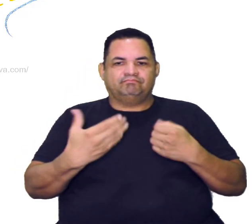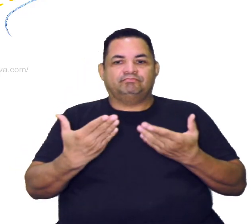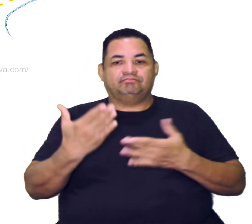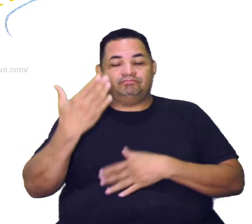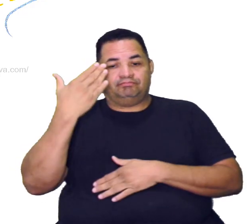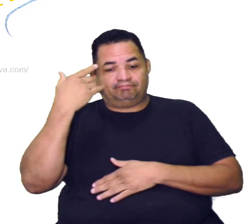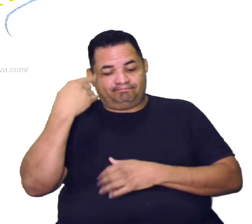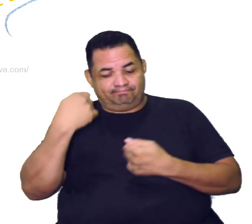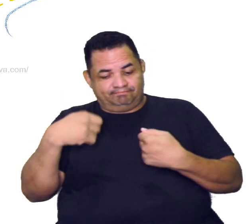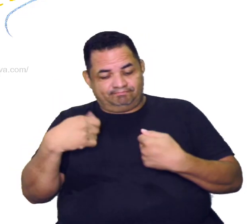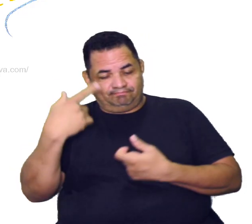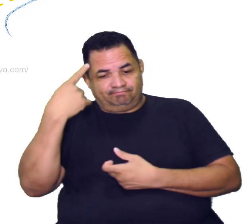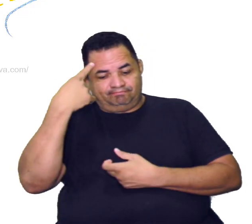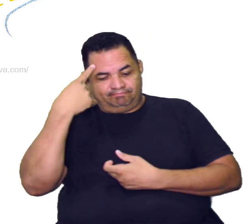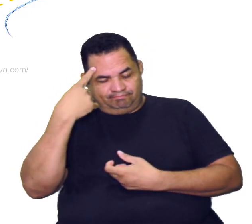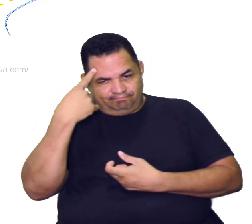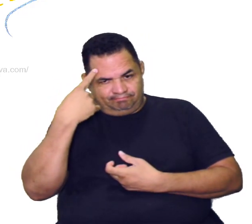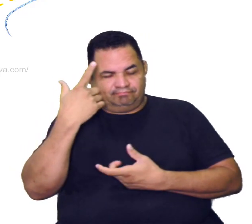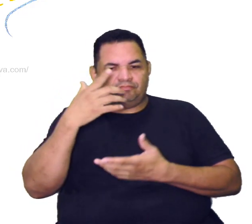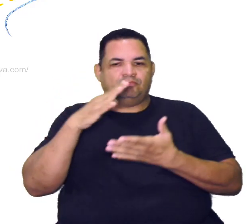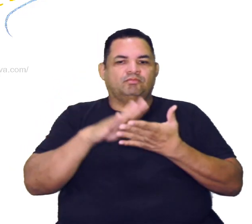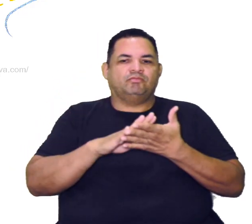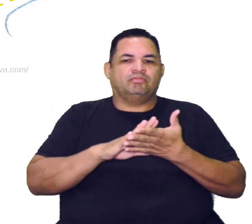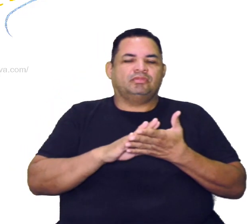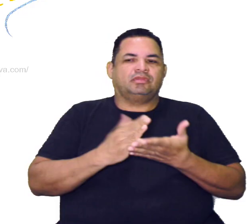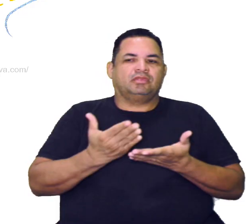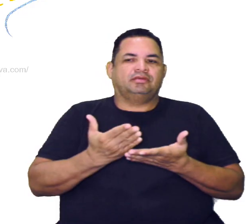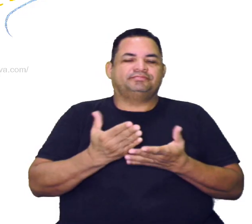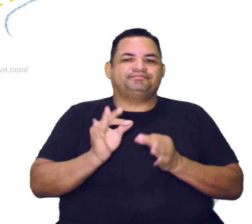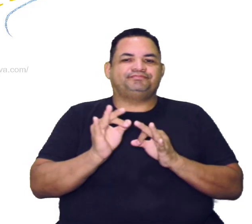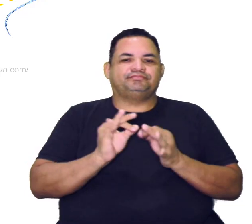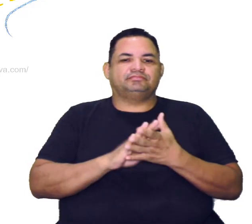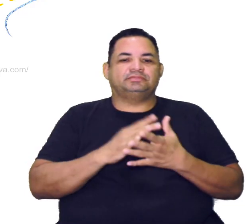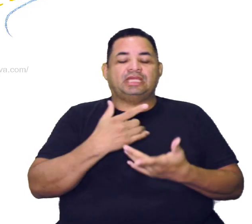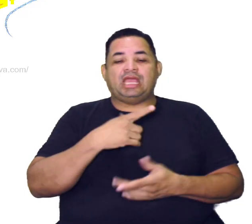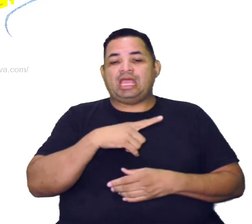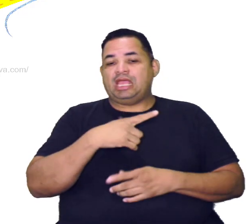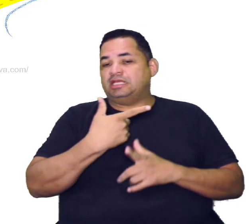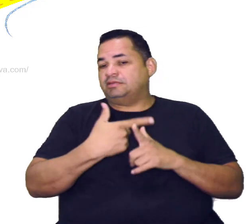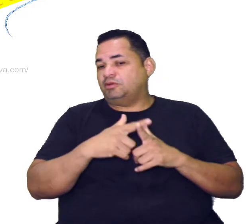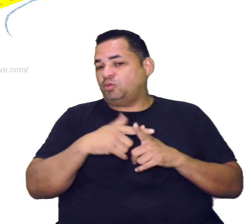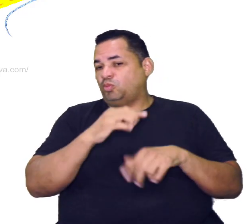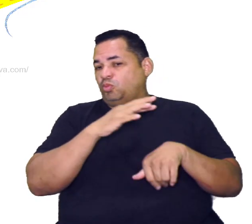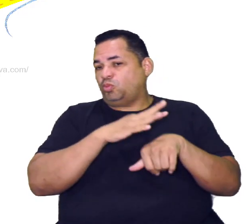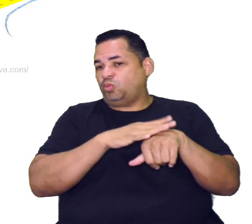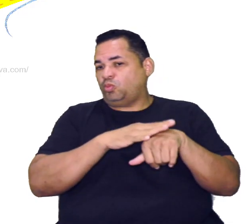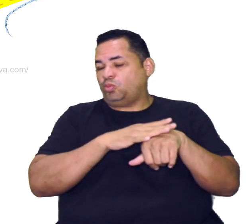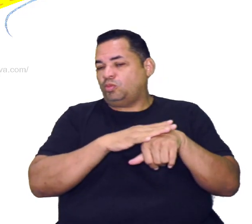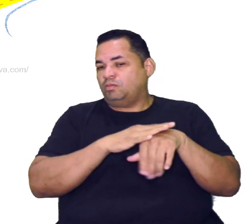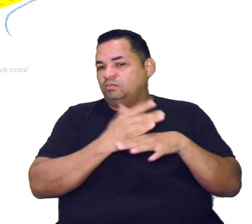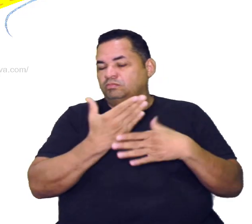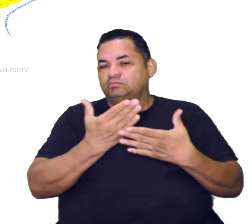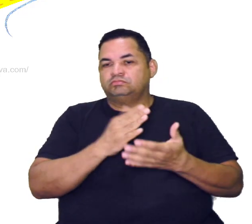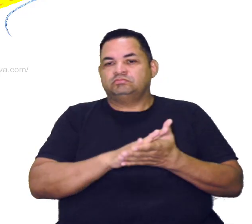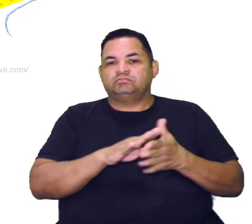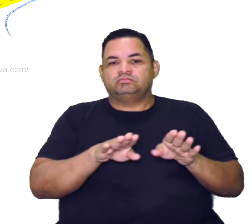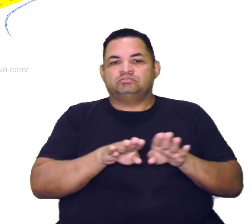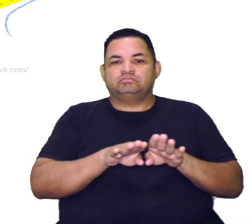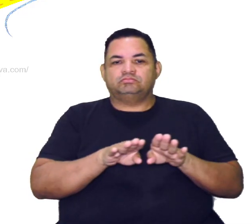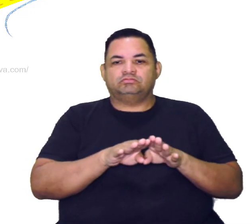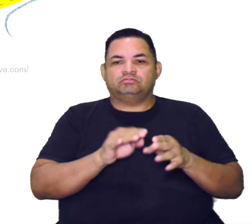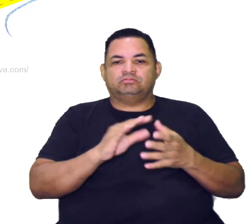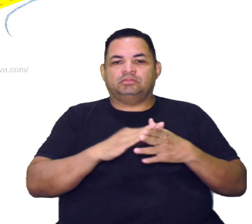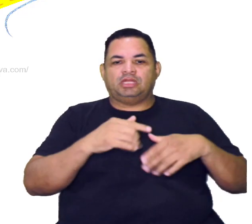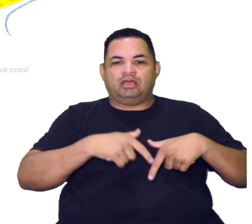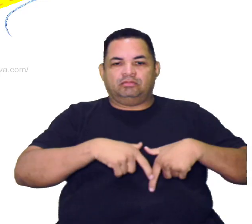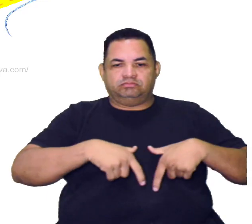esse tempo aí também, tá? Para não levar ao risco dessas doenças, né? E o aumento aí também da